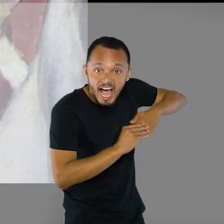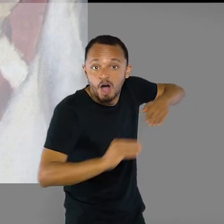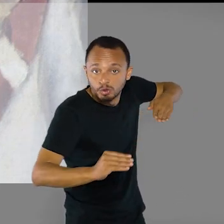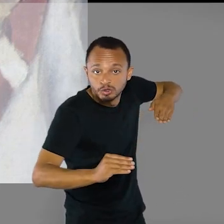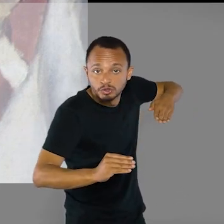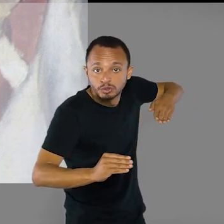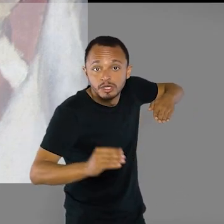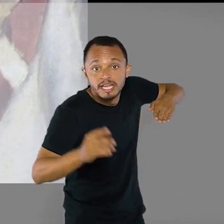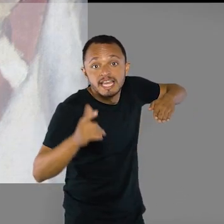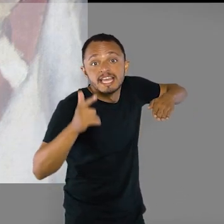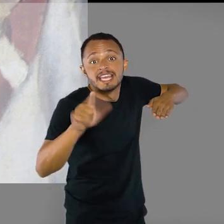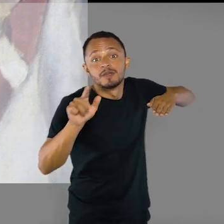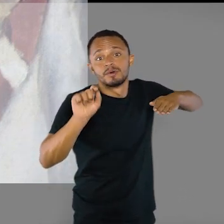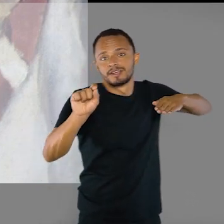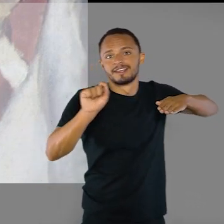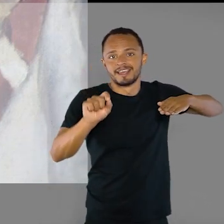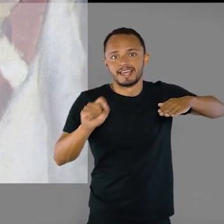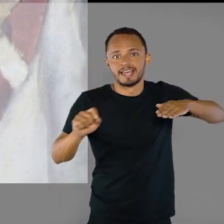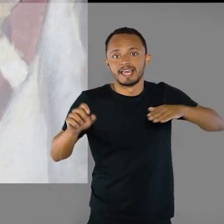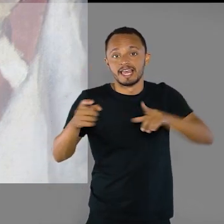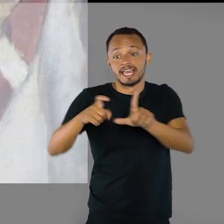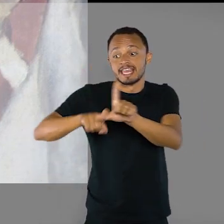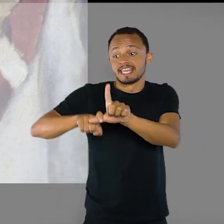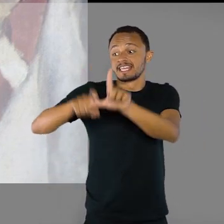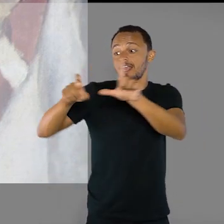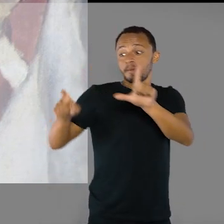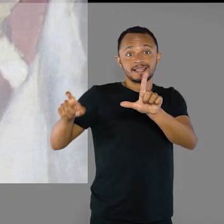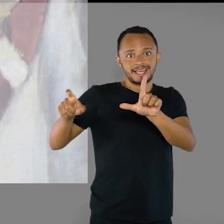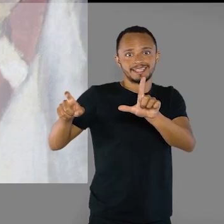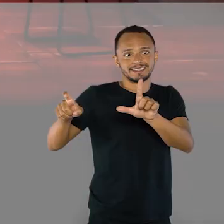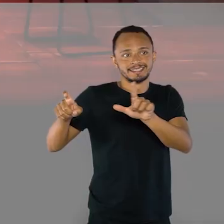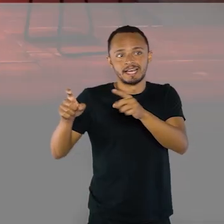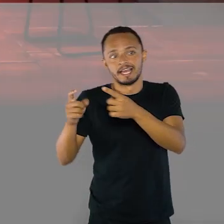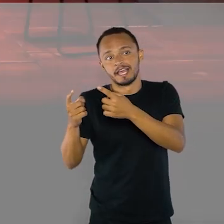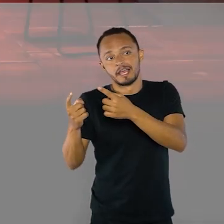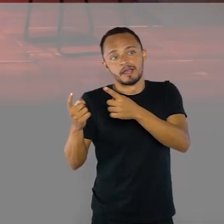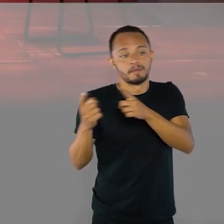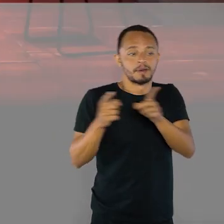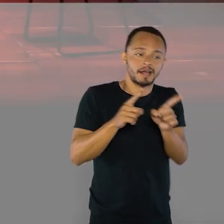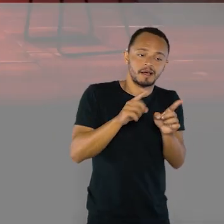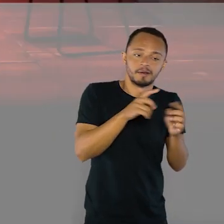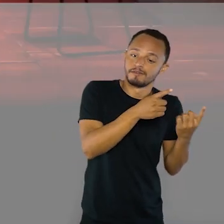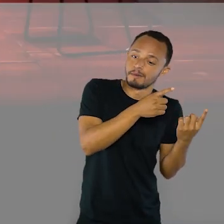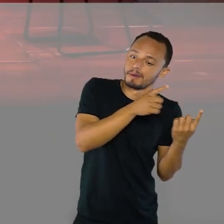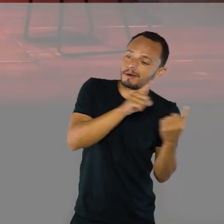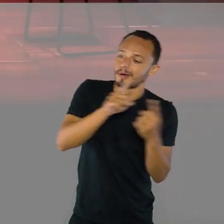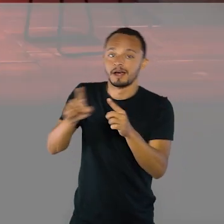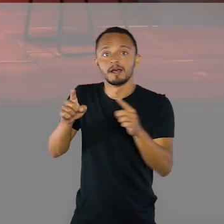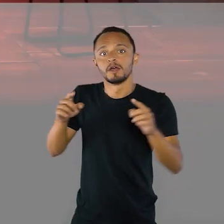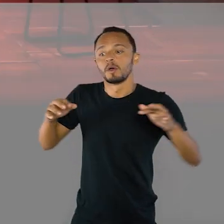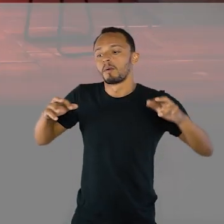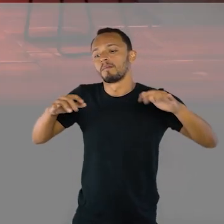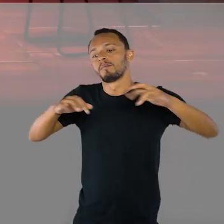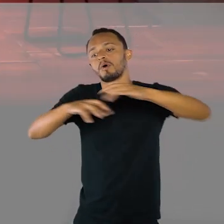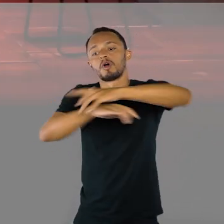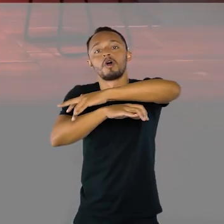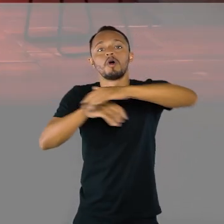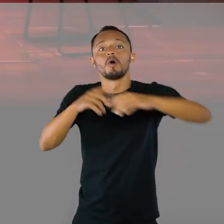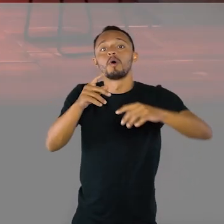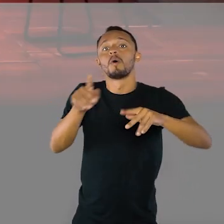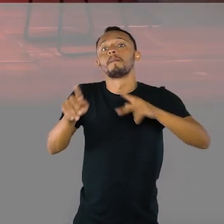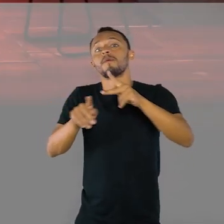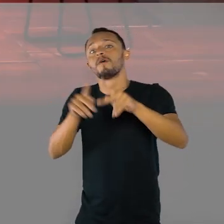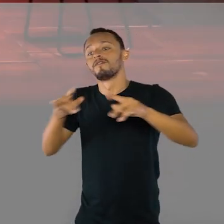na contramão da independência. Se vocês lembram da tela, a independência vem para cá, o povo está andando para o outro